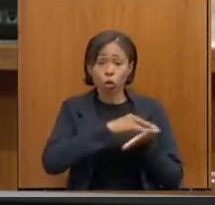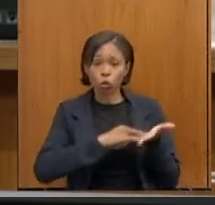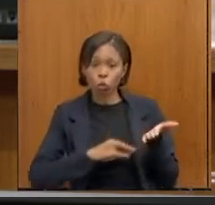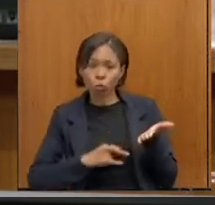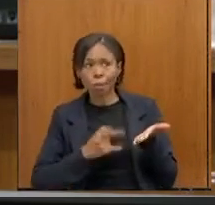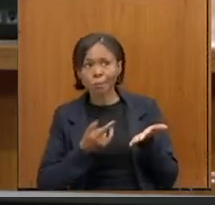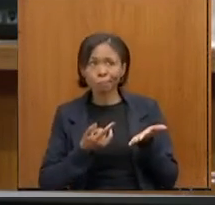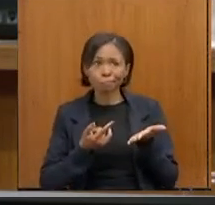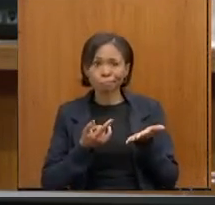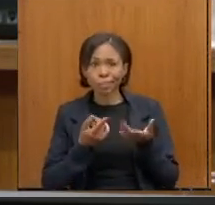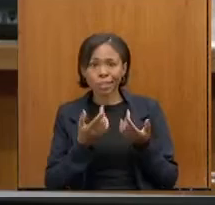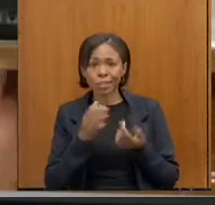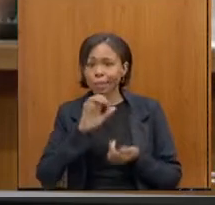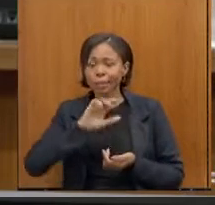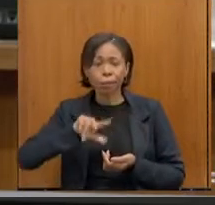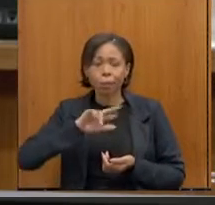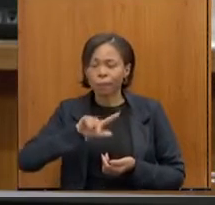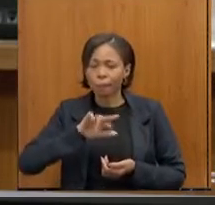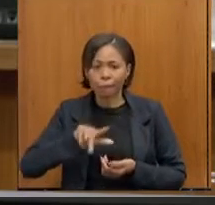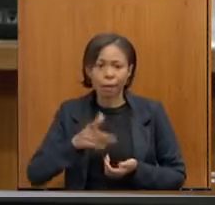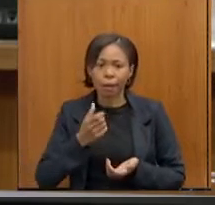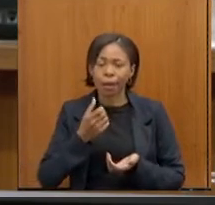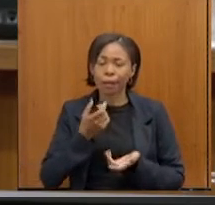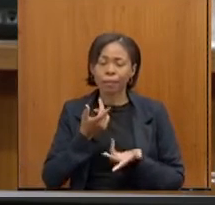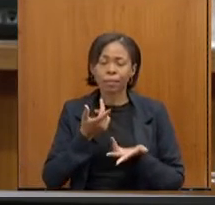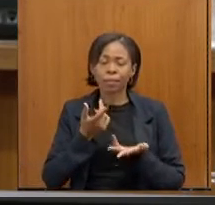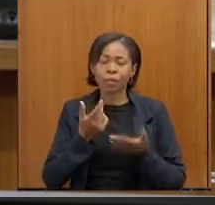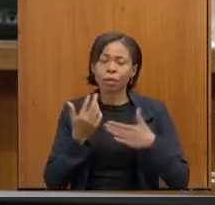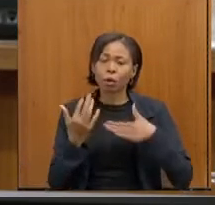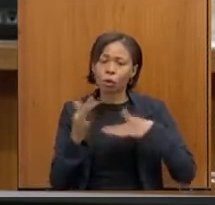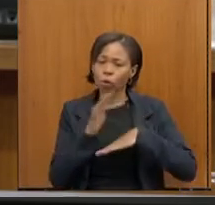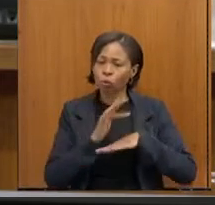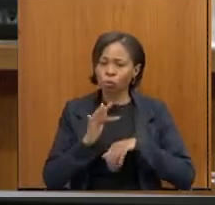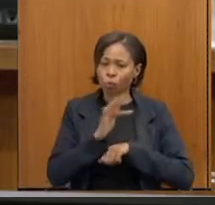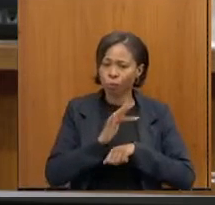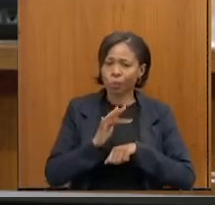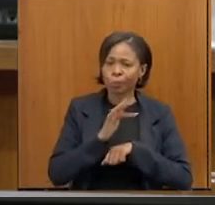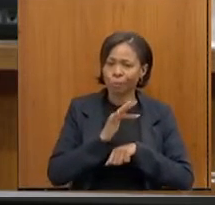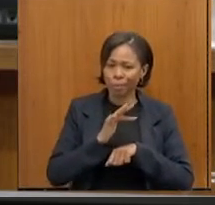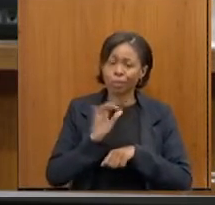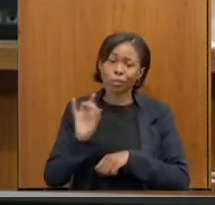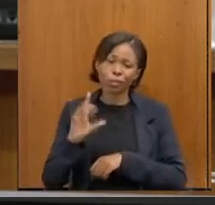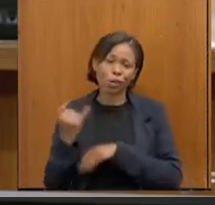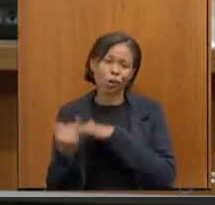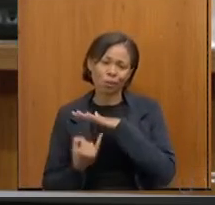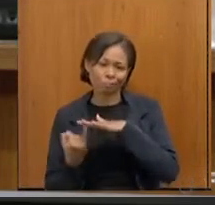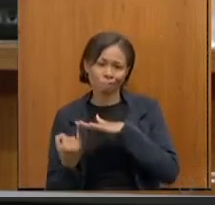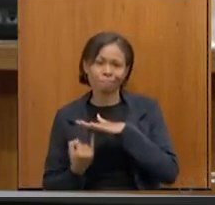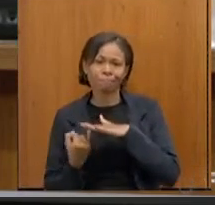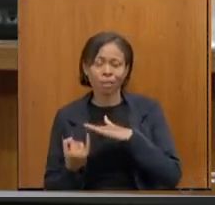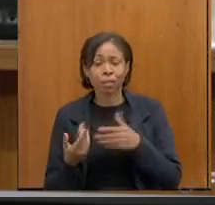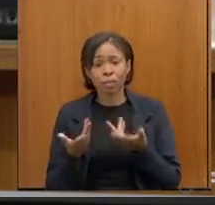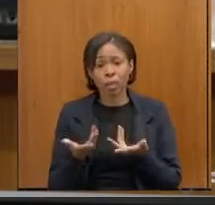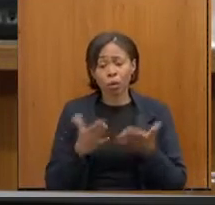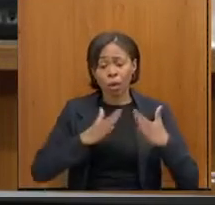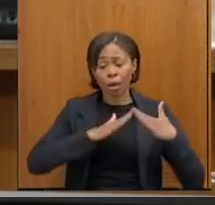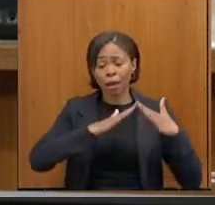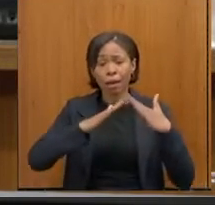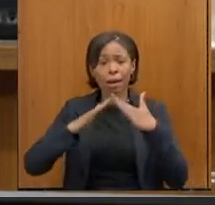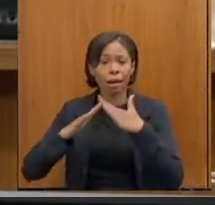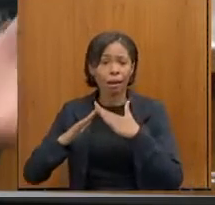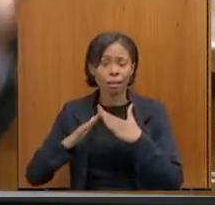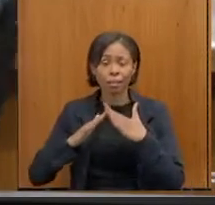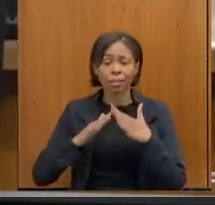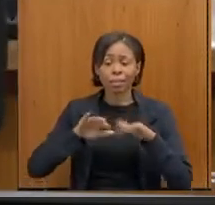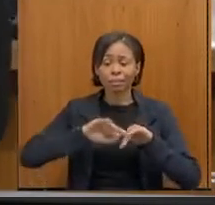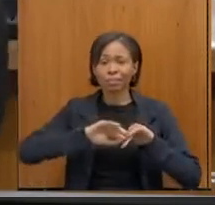insegurança jurídica e também essa esses Imóveis estão à margem do sistema financeiro o